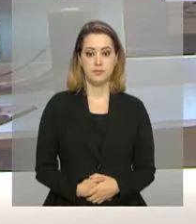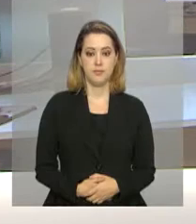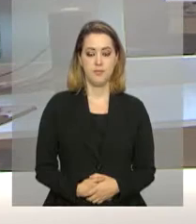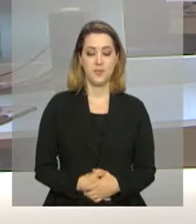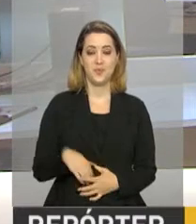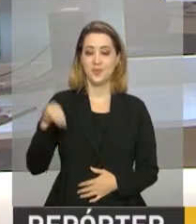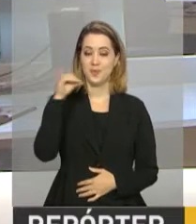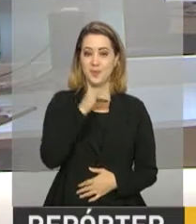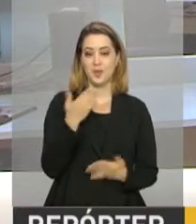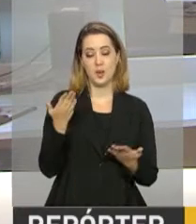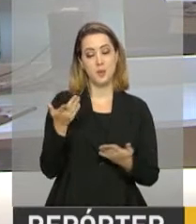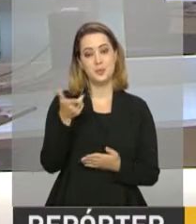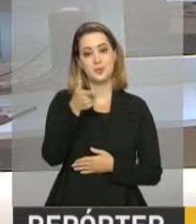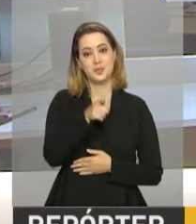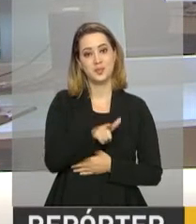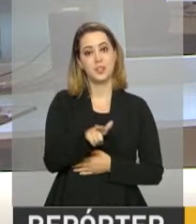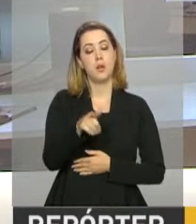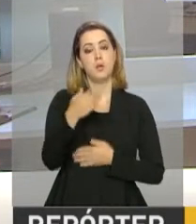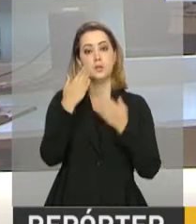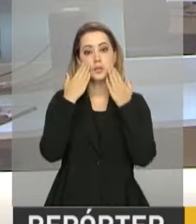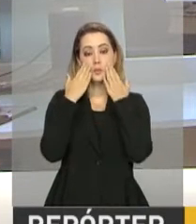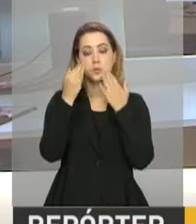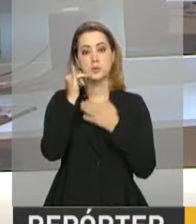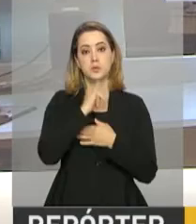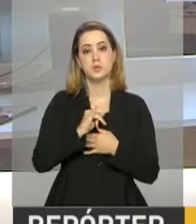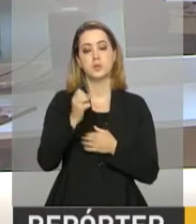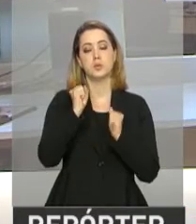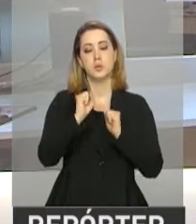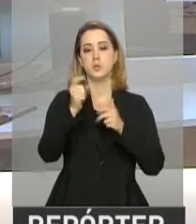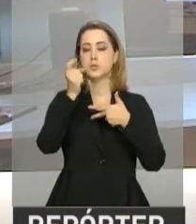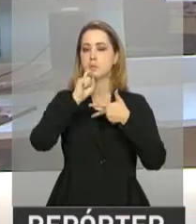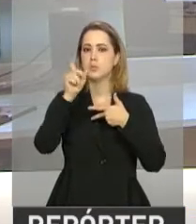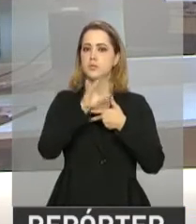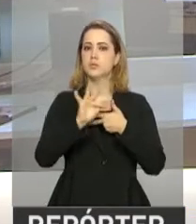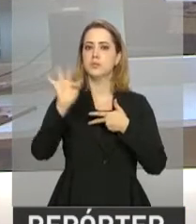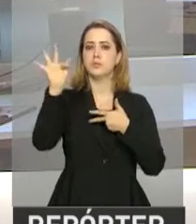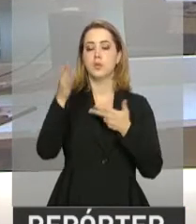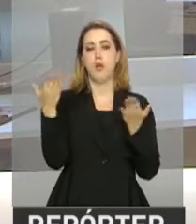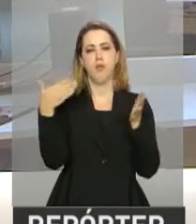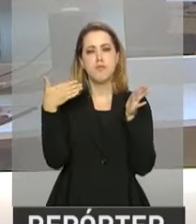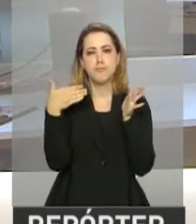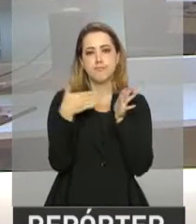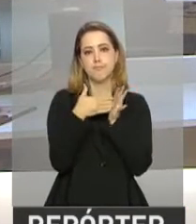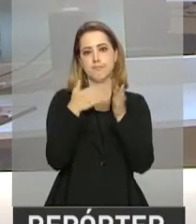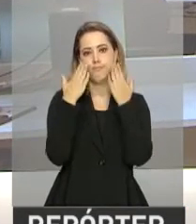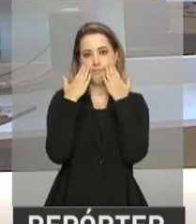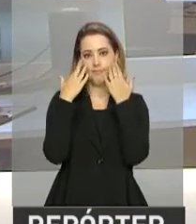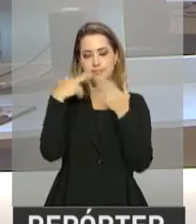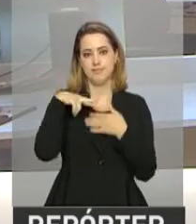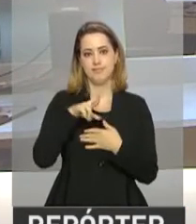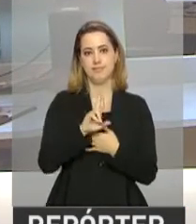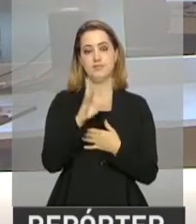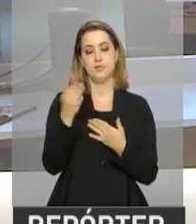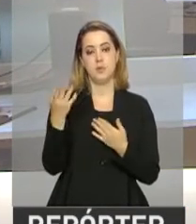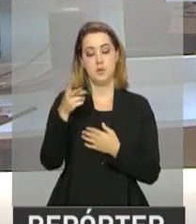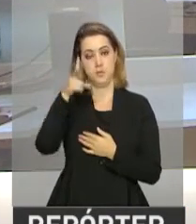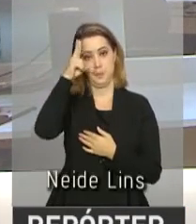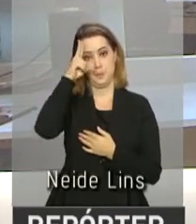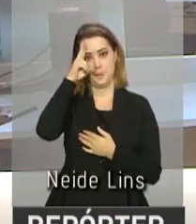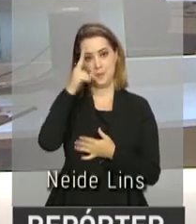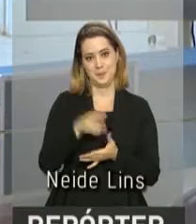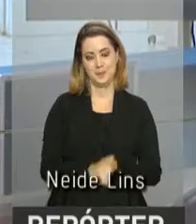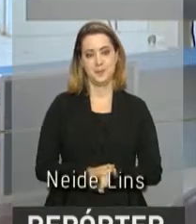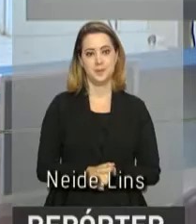olá estamos de volta com as notícias do poder executivo federal nesta que é a última edição do repórter nbr desta segunda